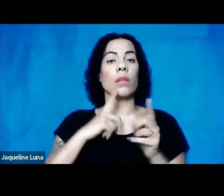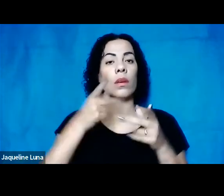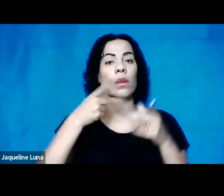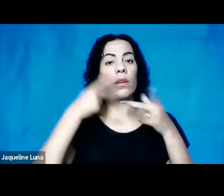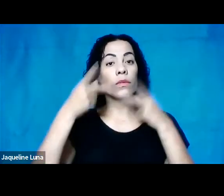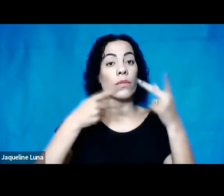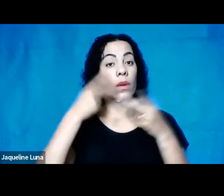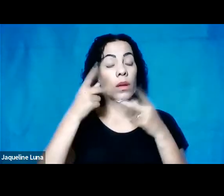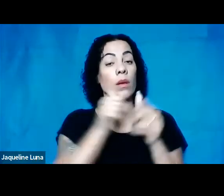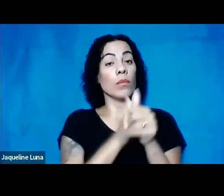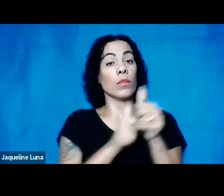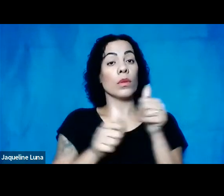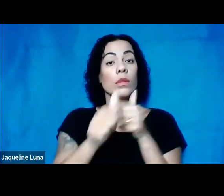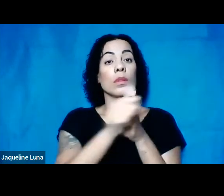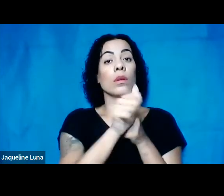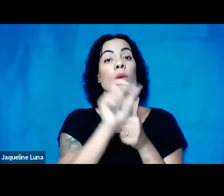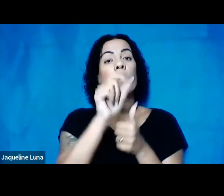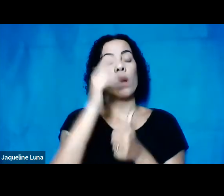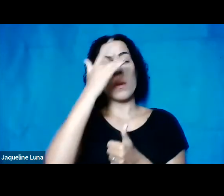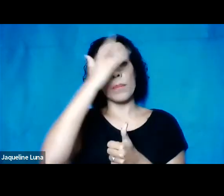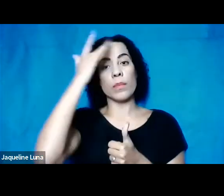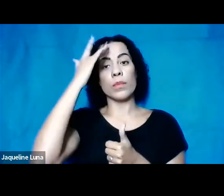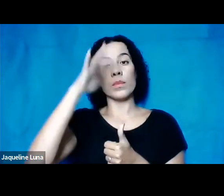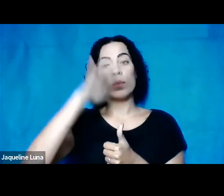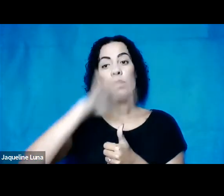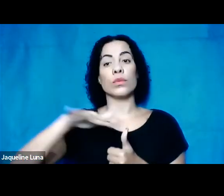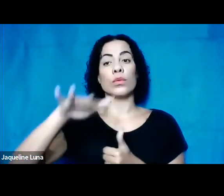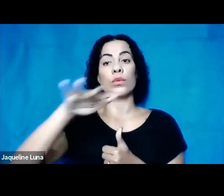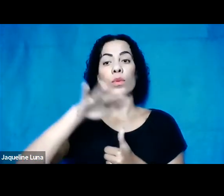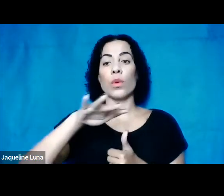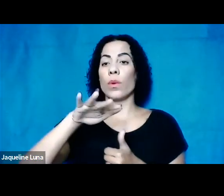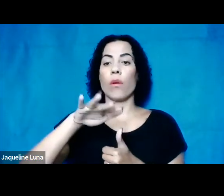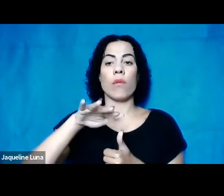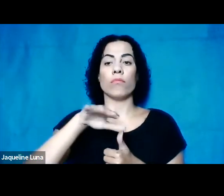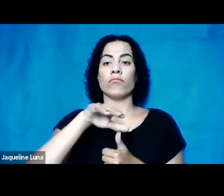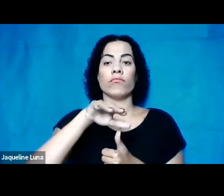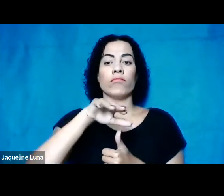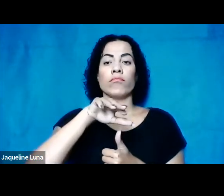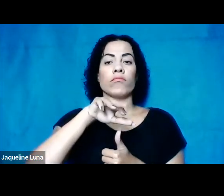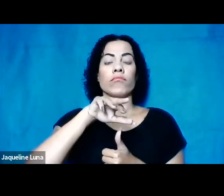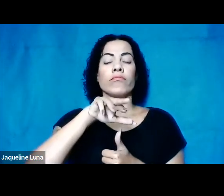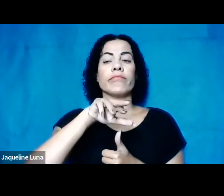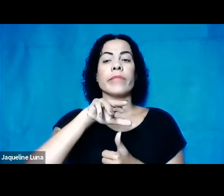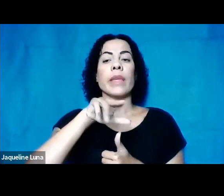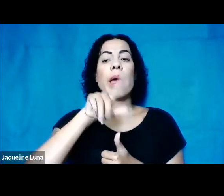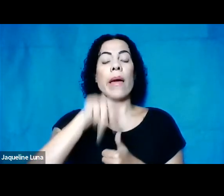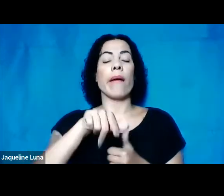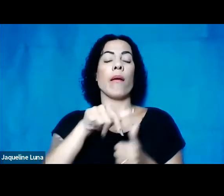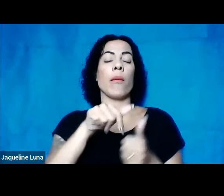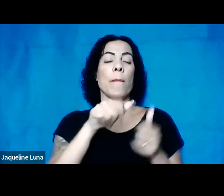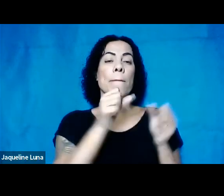são das pessoas que não estão no centro, digamos, do poder, pensando no campo da saúde.